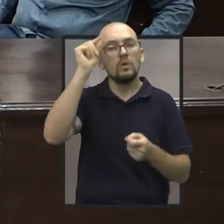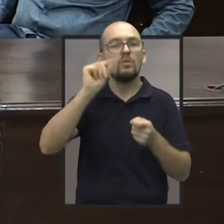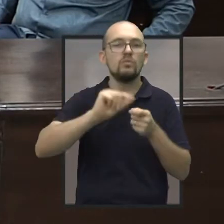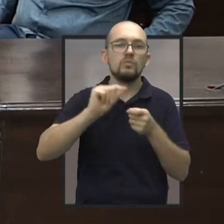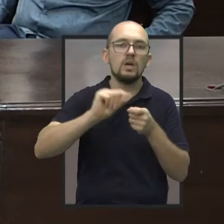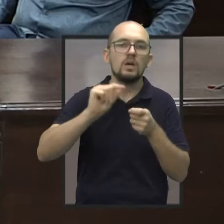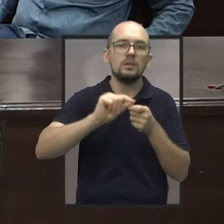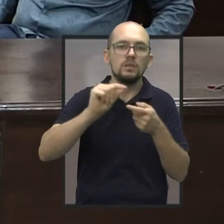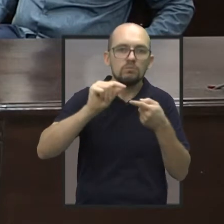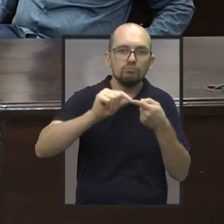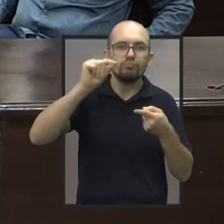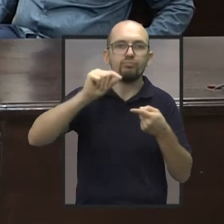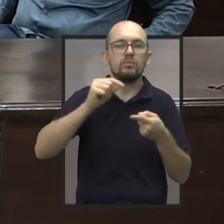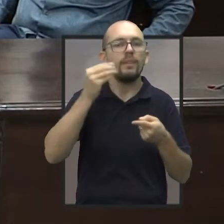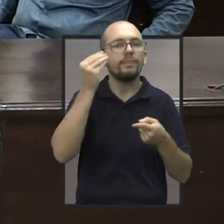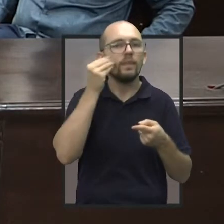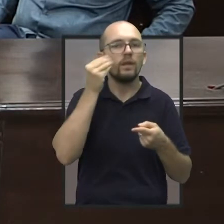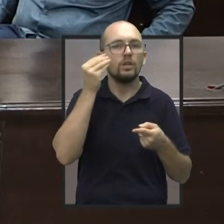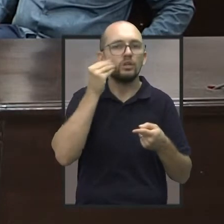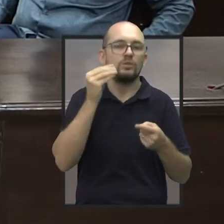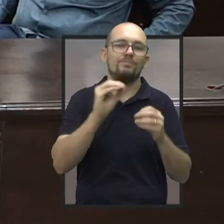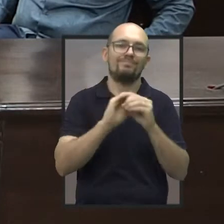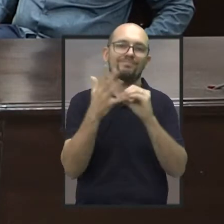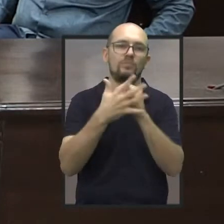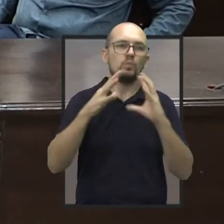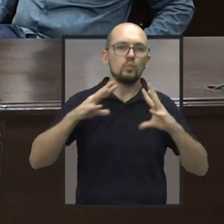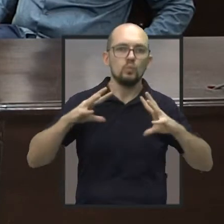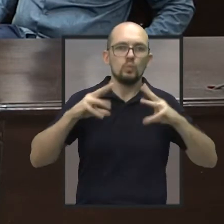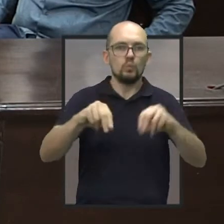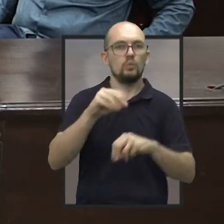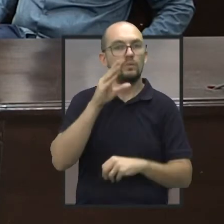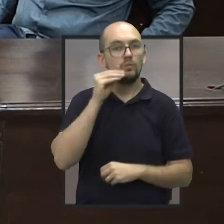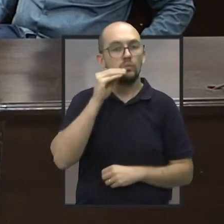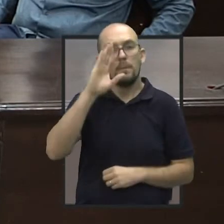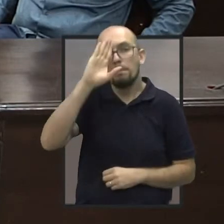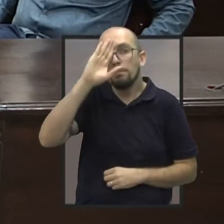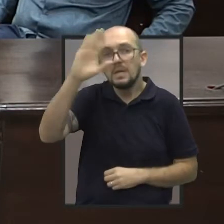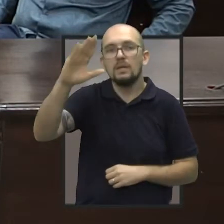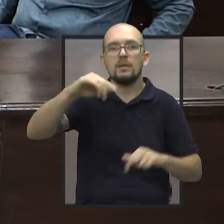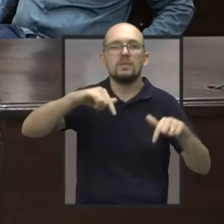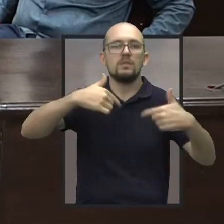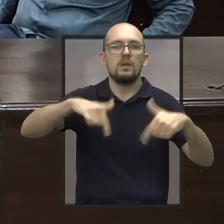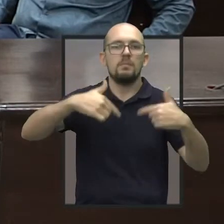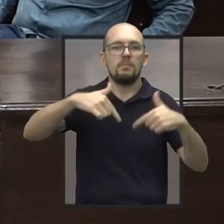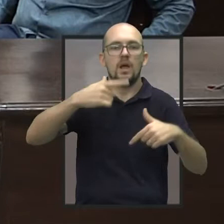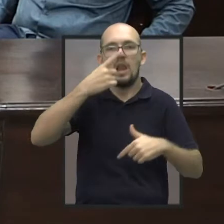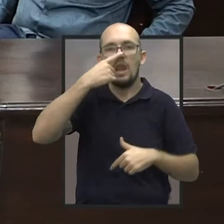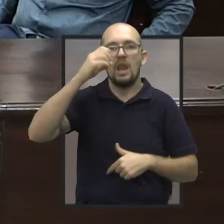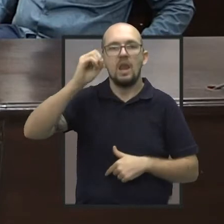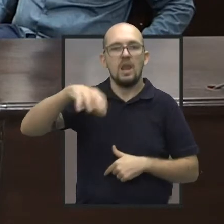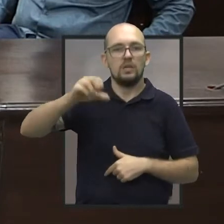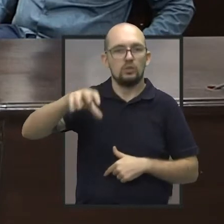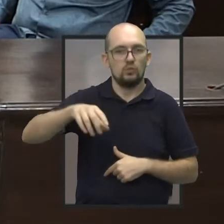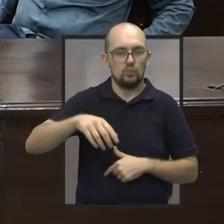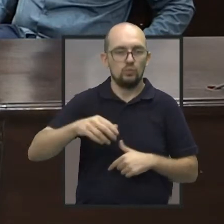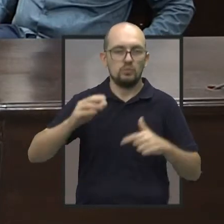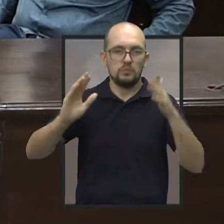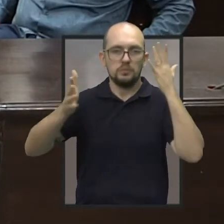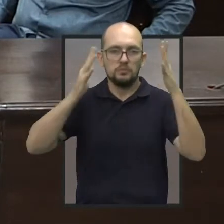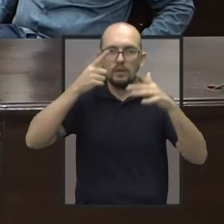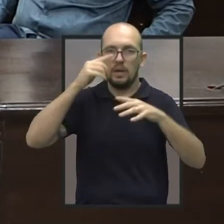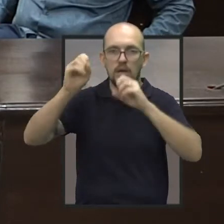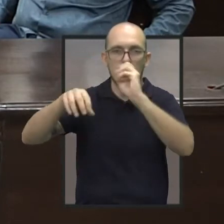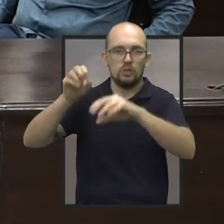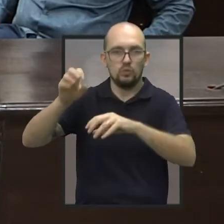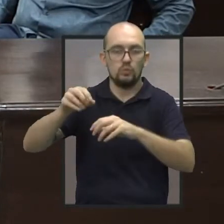teste de Covid em todos os servidores, mas principalmente naqueles que trabalham na coleta de lixo. O senhor chegou,